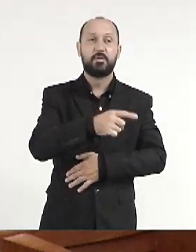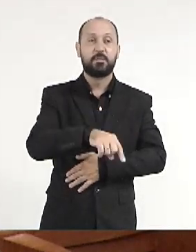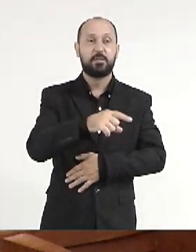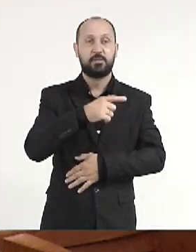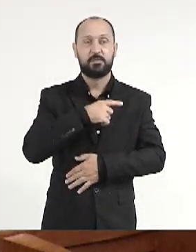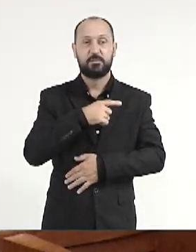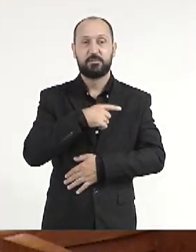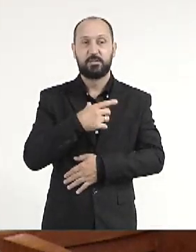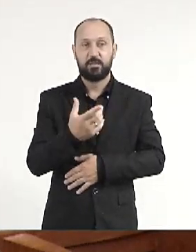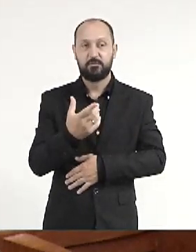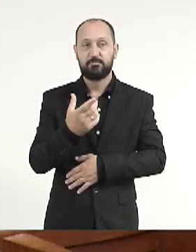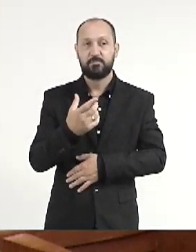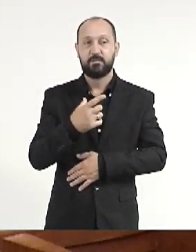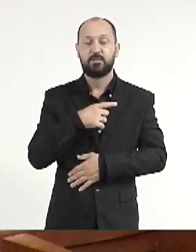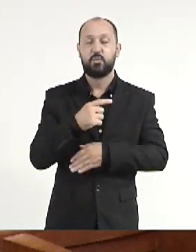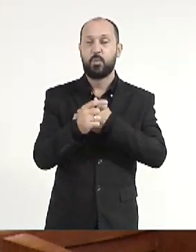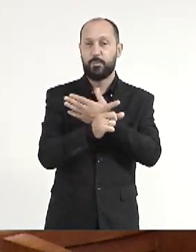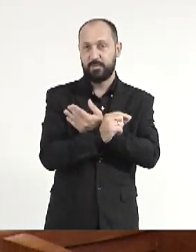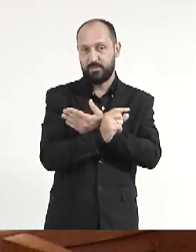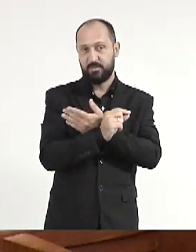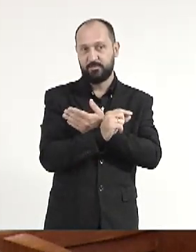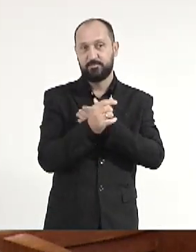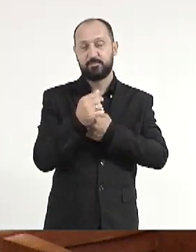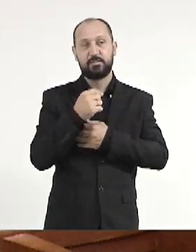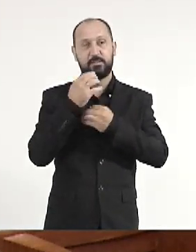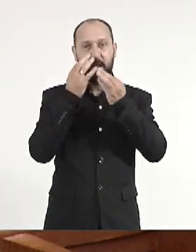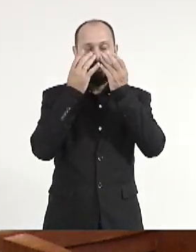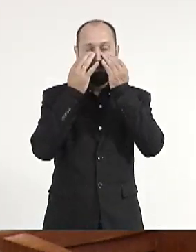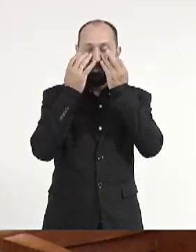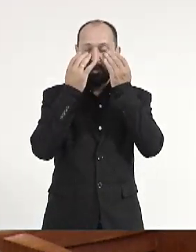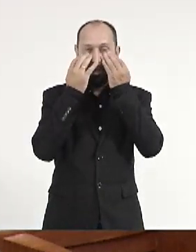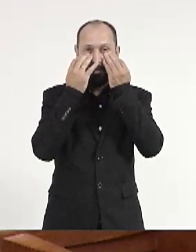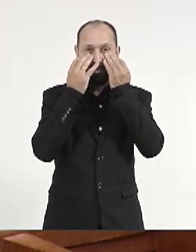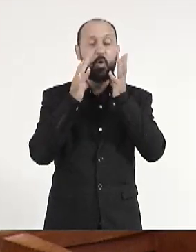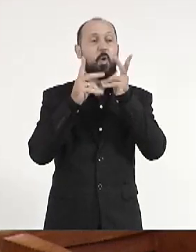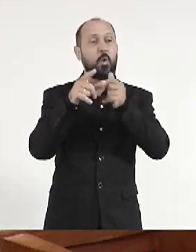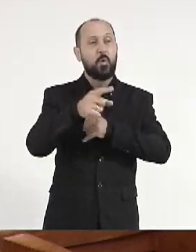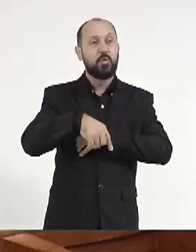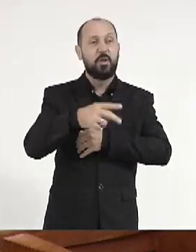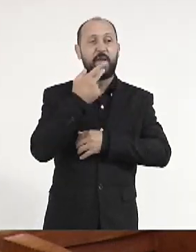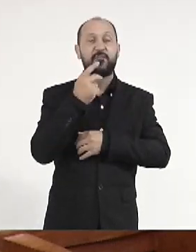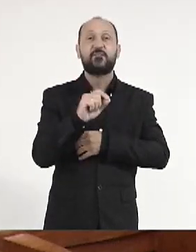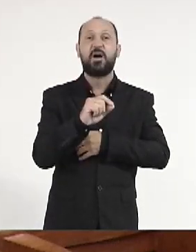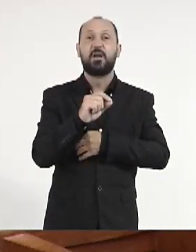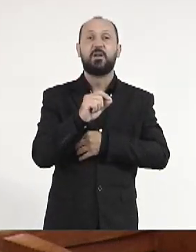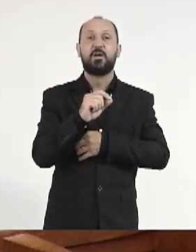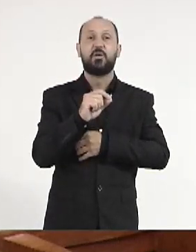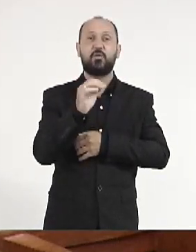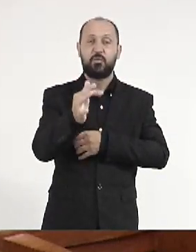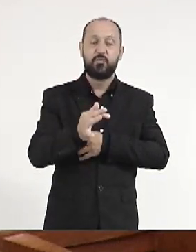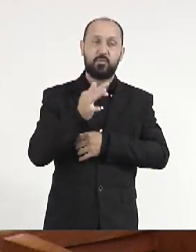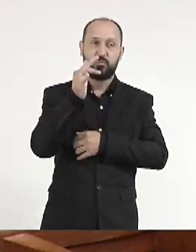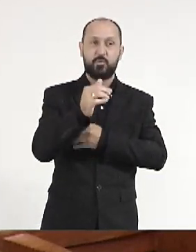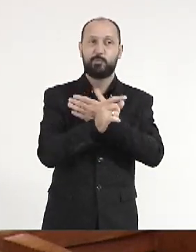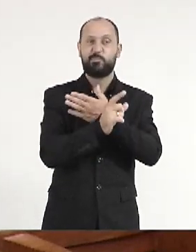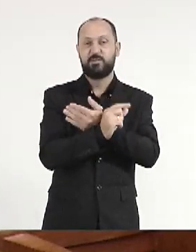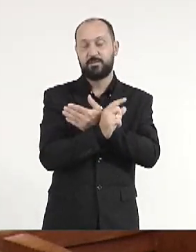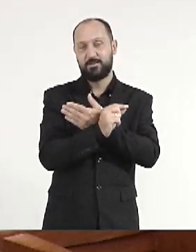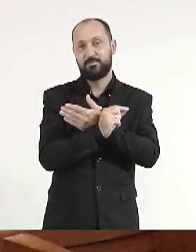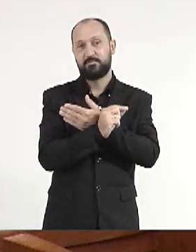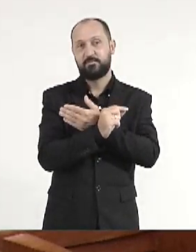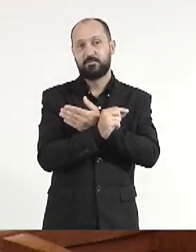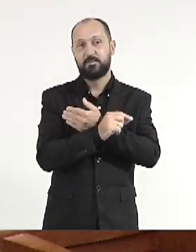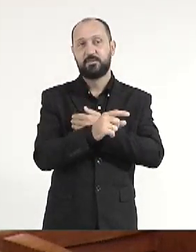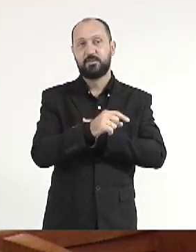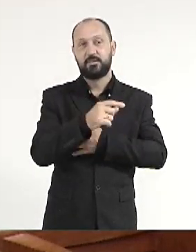tem de perder o Pantanal. E é com lágrimas que todo mundo fala sobre o futuro do Pantanal. Todo